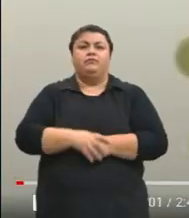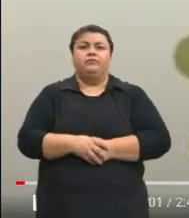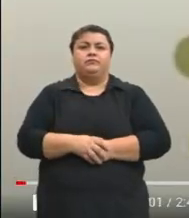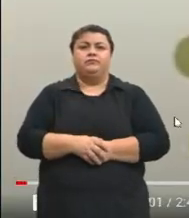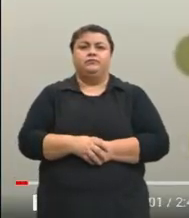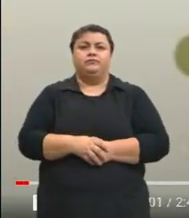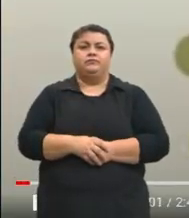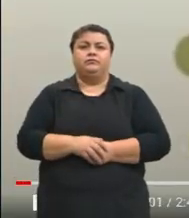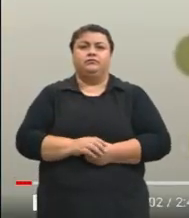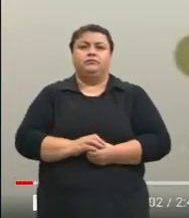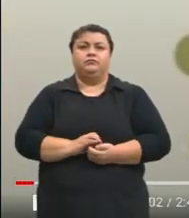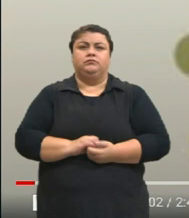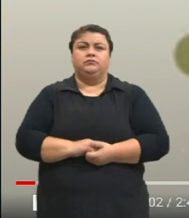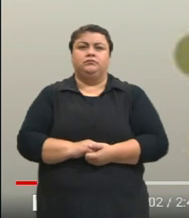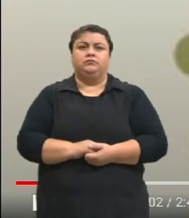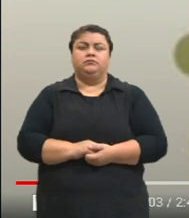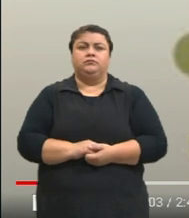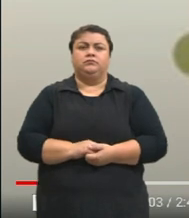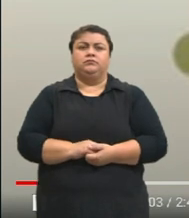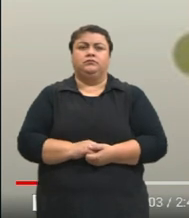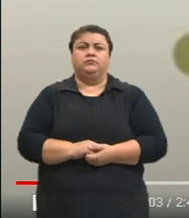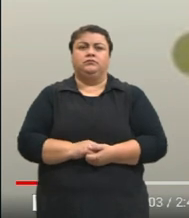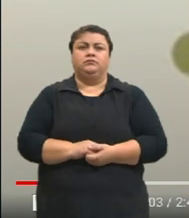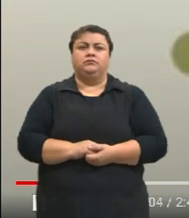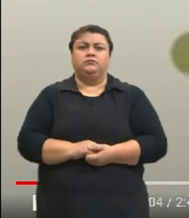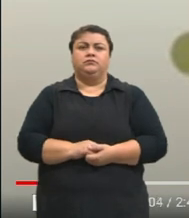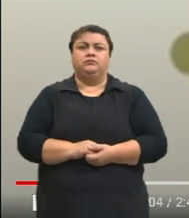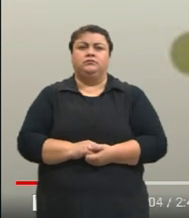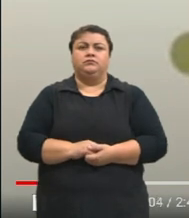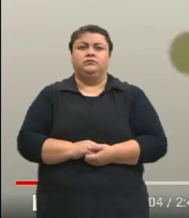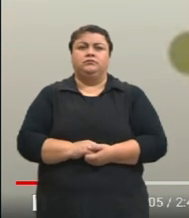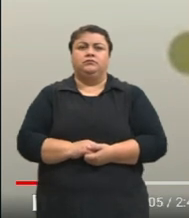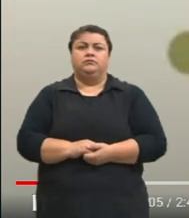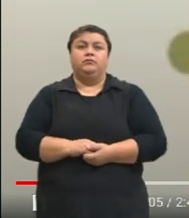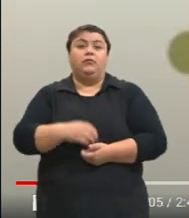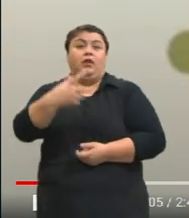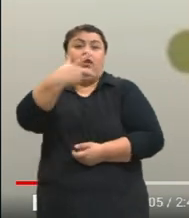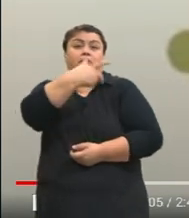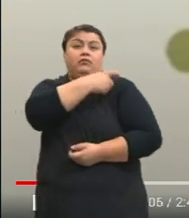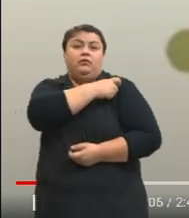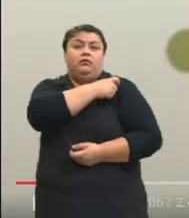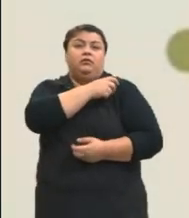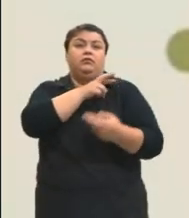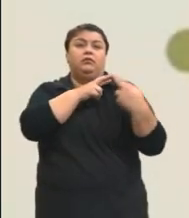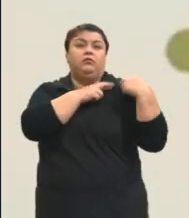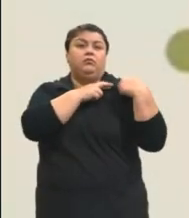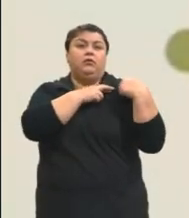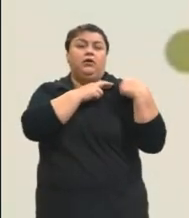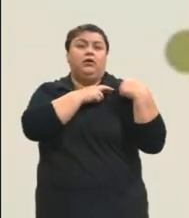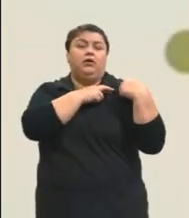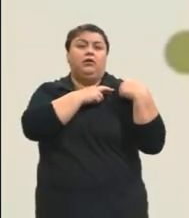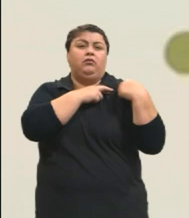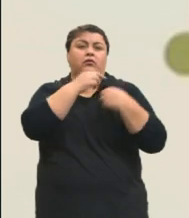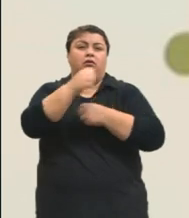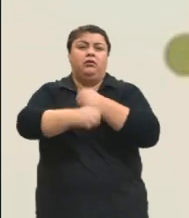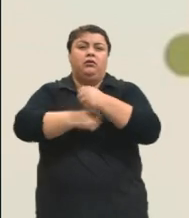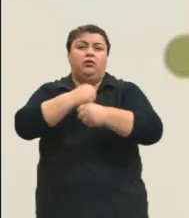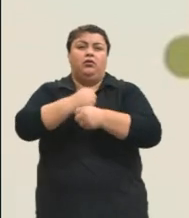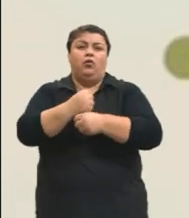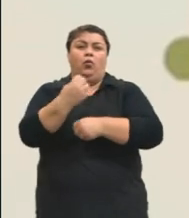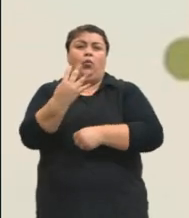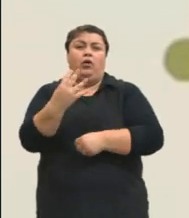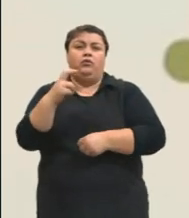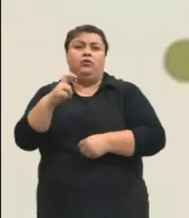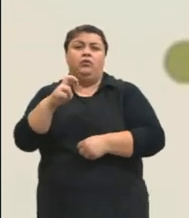Considerada um dos maiores avanços da ciência, a vacina é responsável por evitar a cada ano entre 4 e 5 milhões